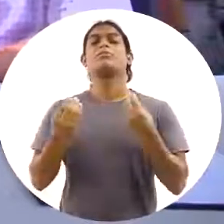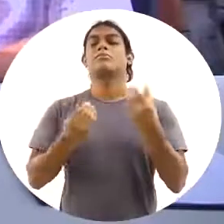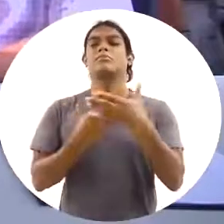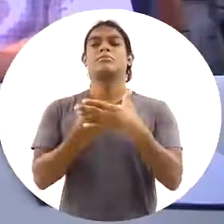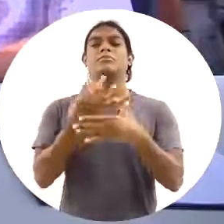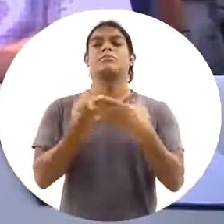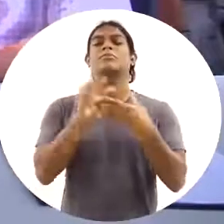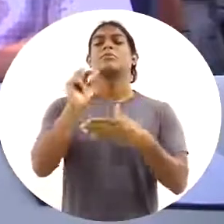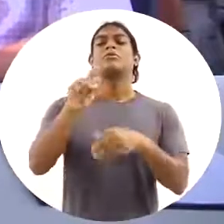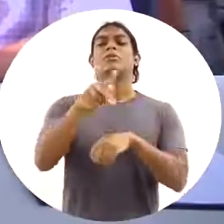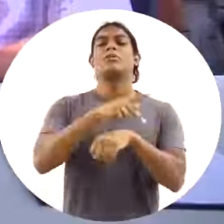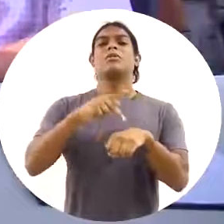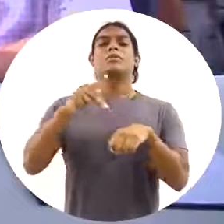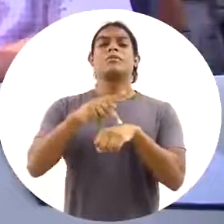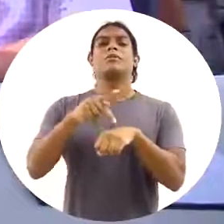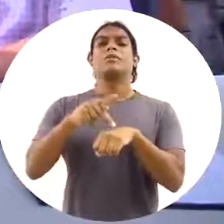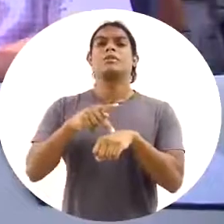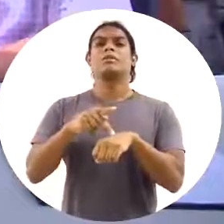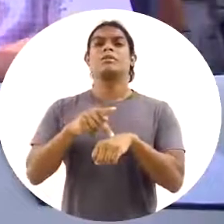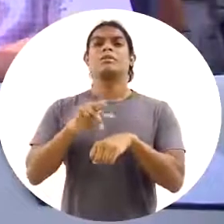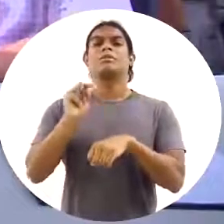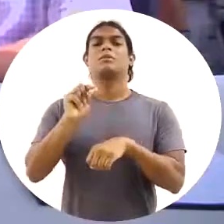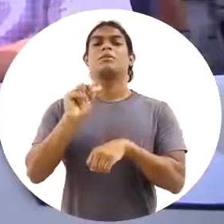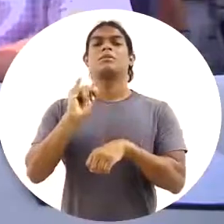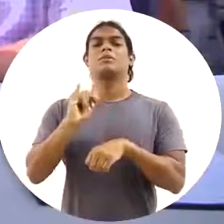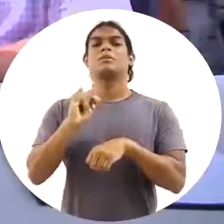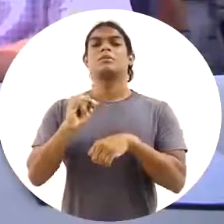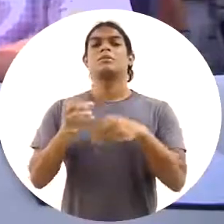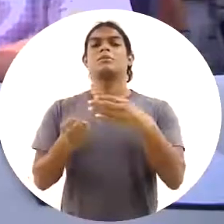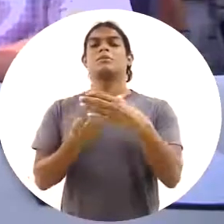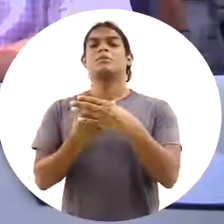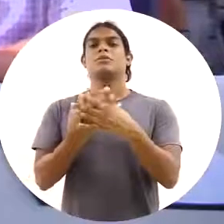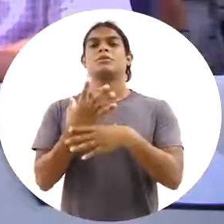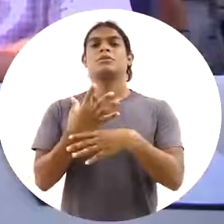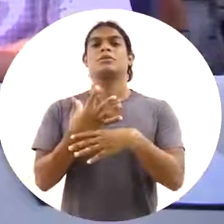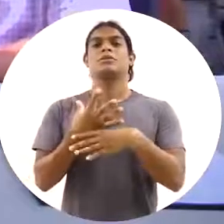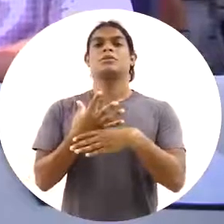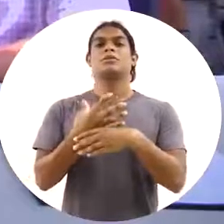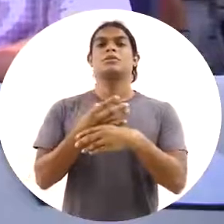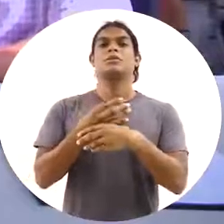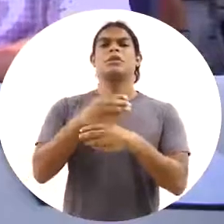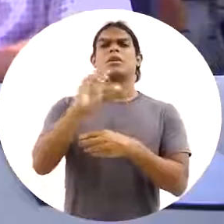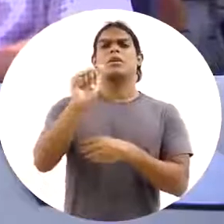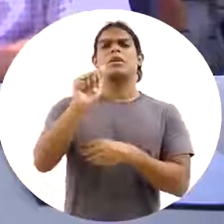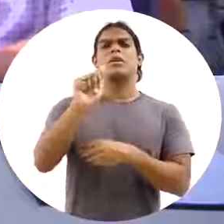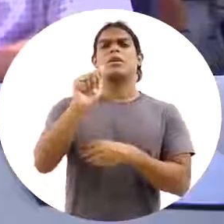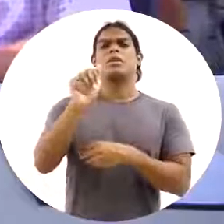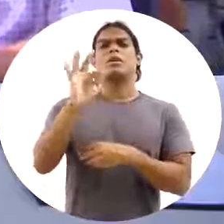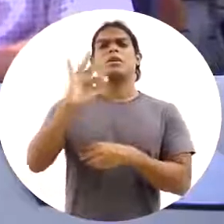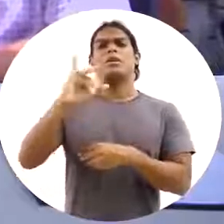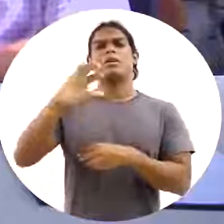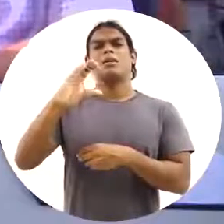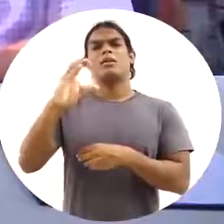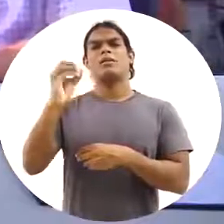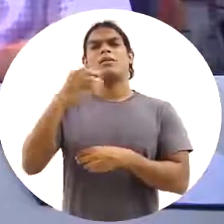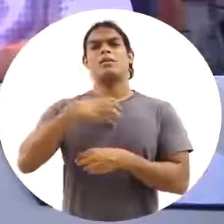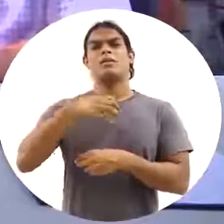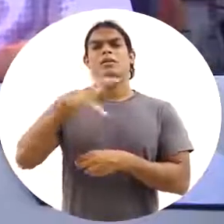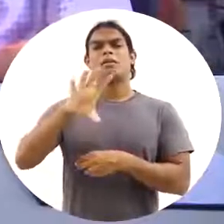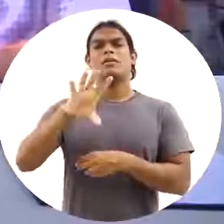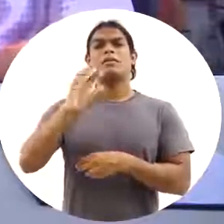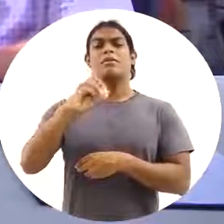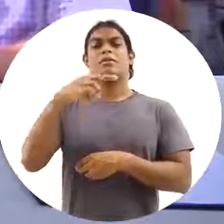acrílico? Se ela foi construída, foi extraída, o ferro extraído na África do Sul, juntado